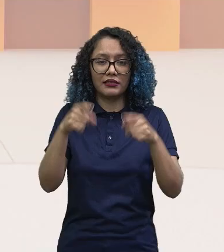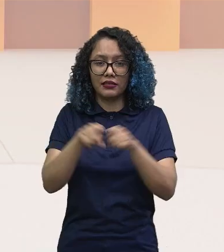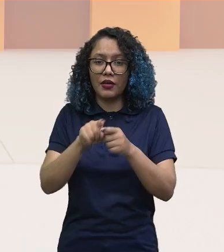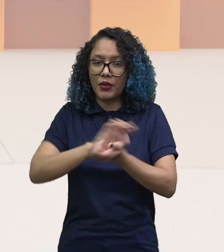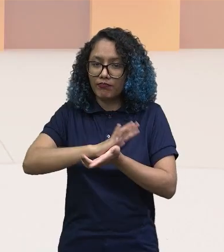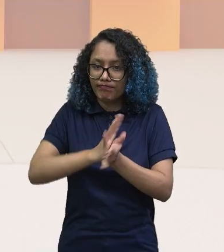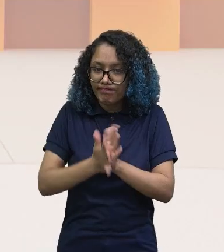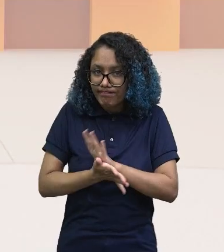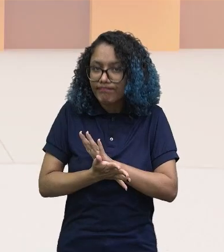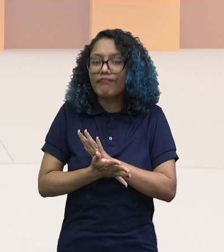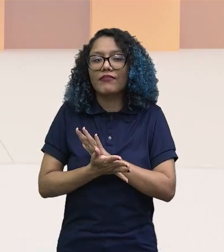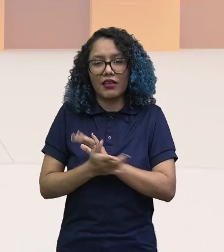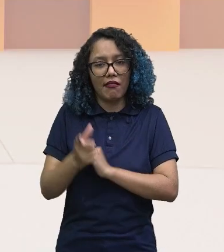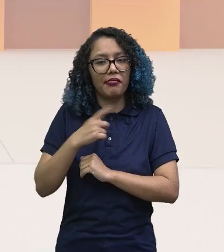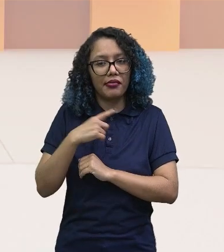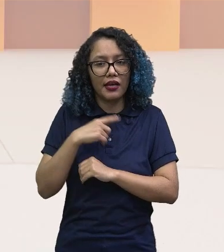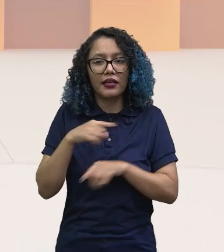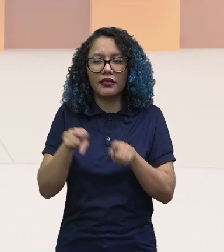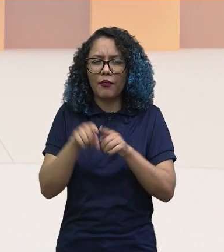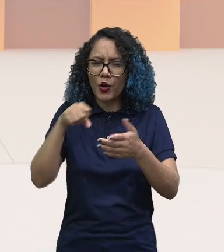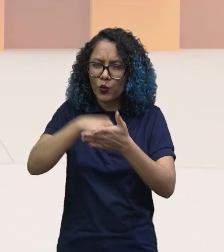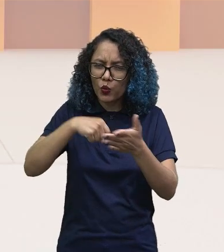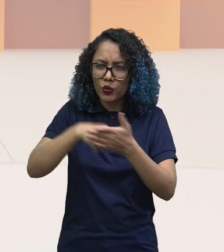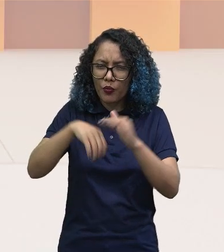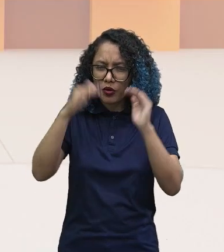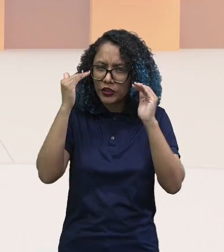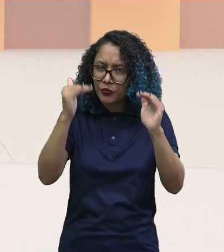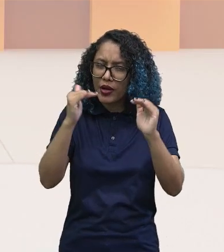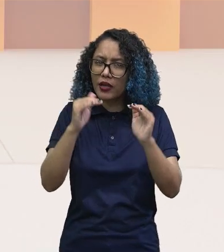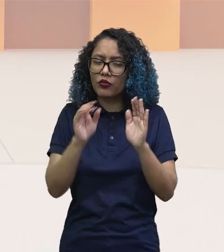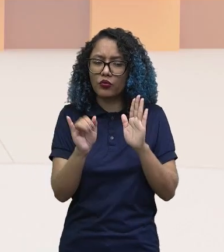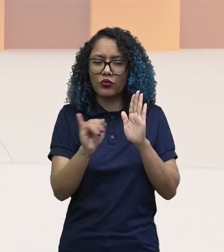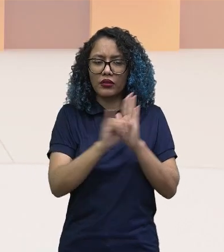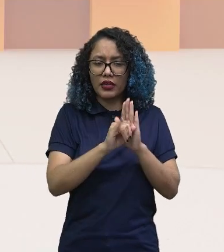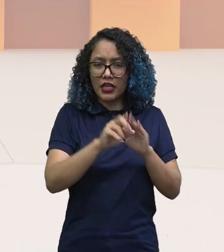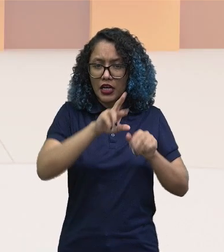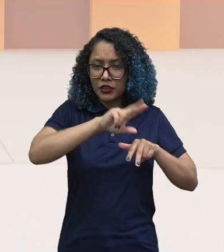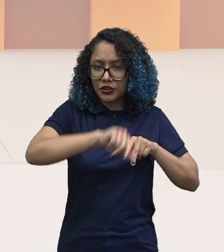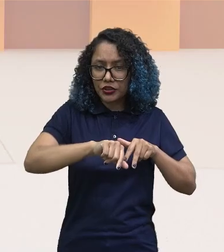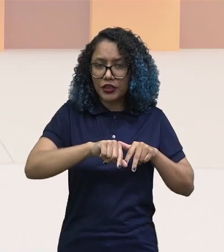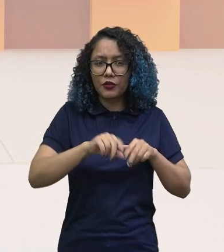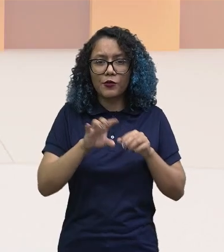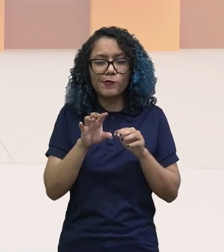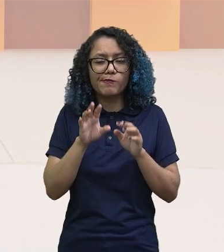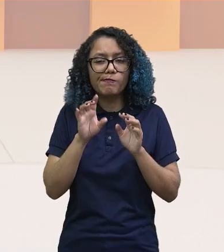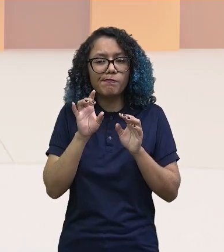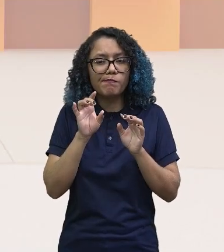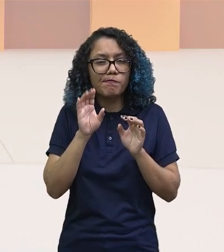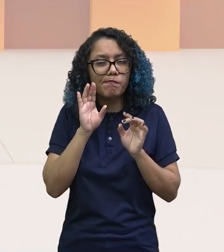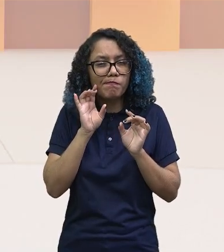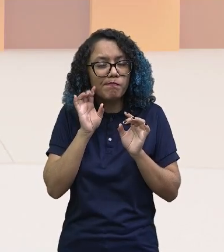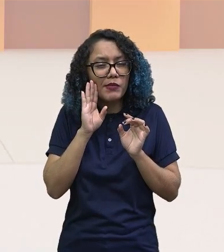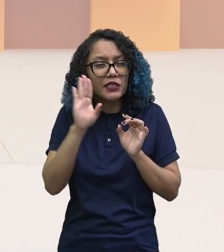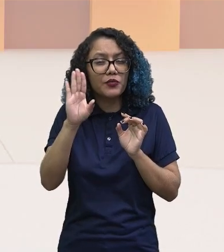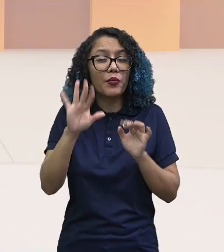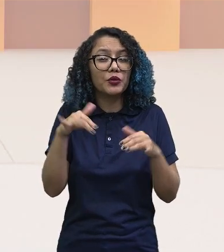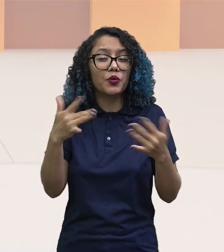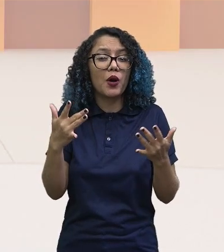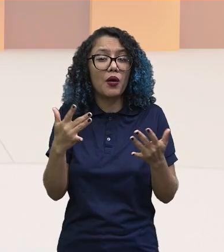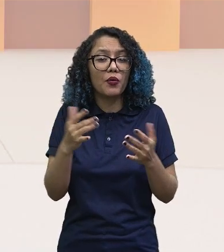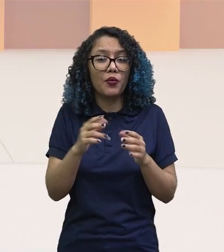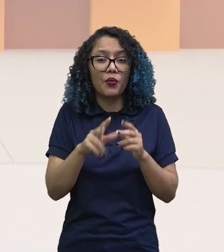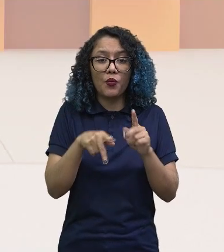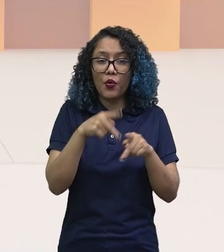e a discriminação e na luta pelo respeito às identidades de gênero, especialmente para